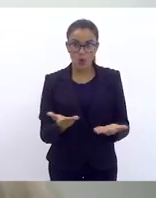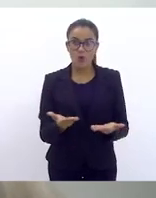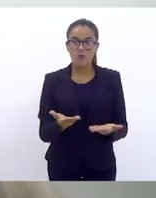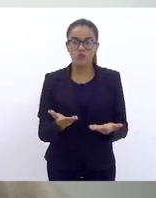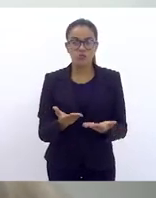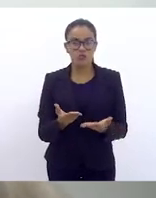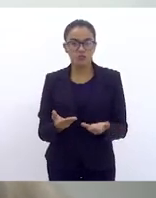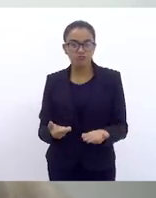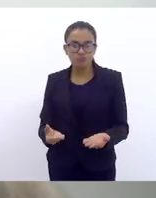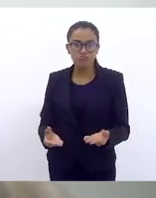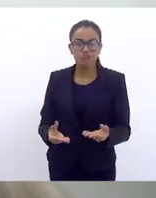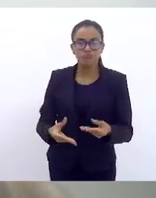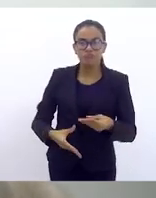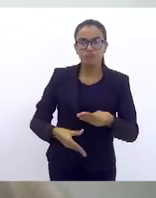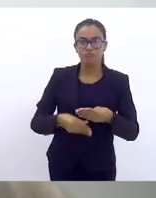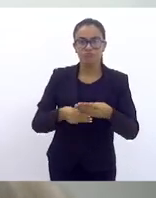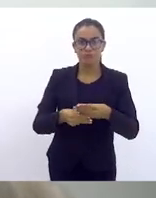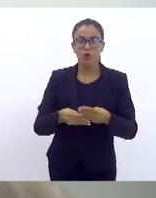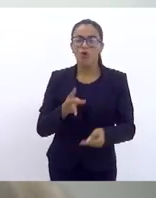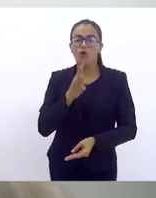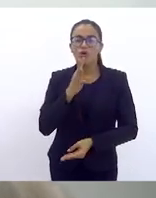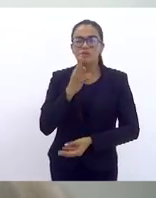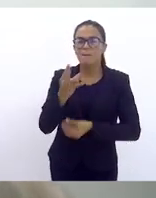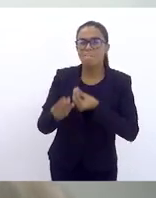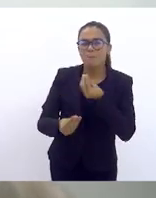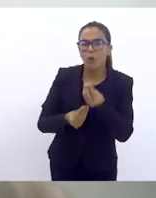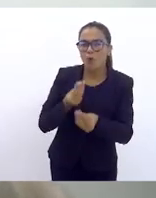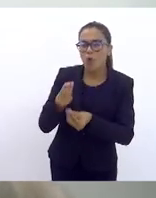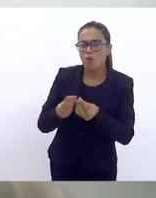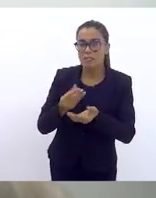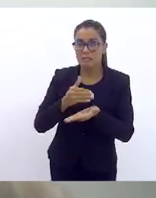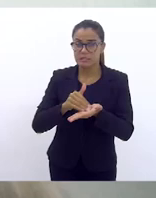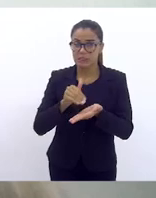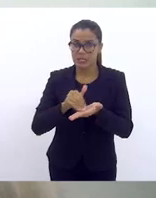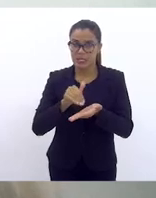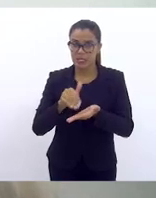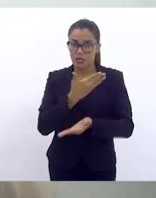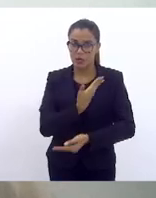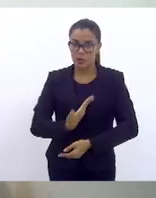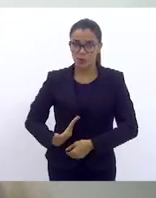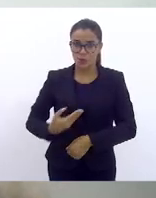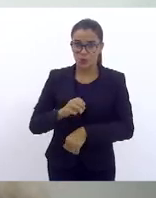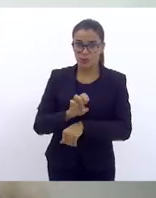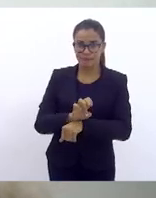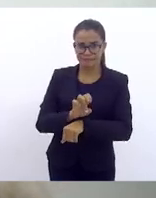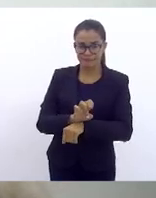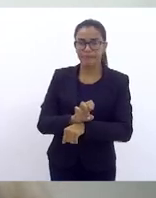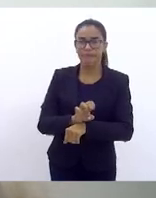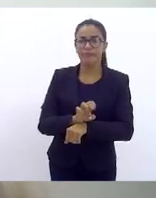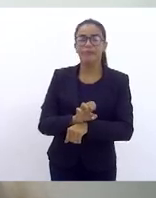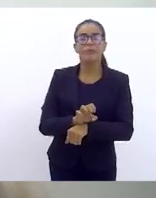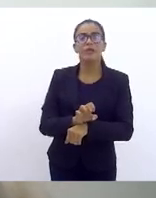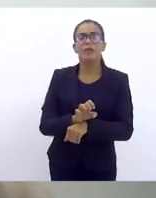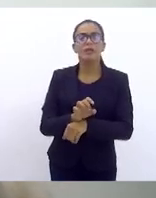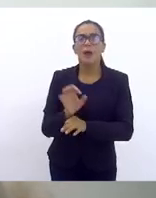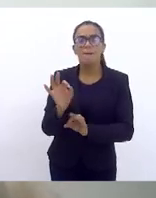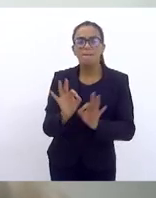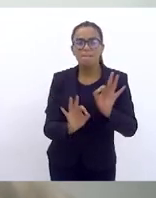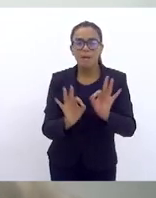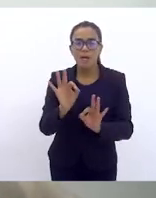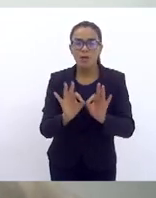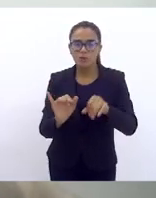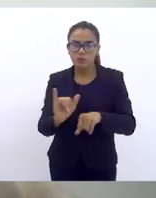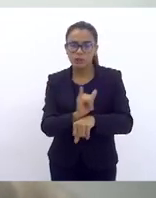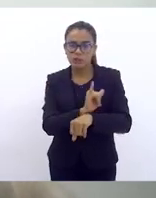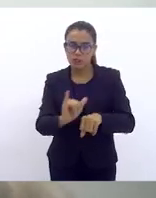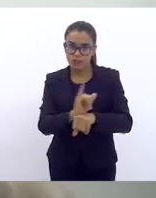conhecer melhor como que o governo Na secretaria tá trabalhando a questão do plano estratégico do